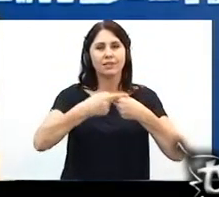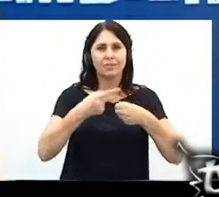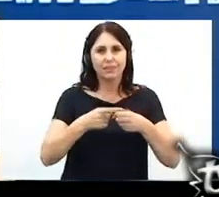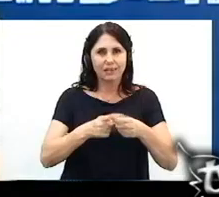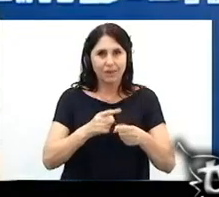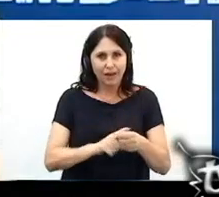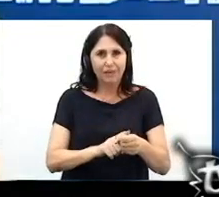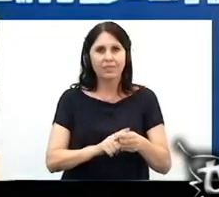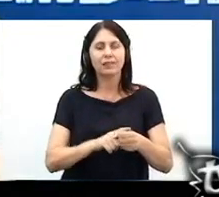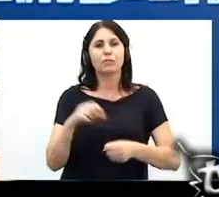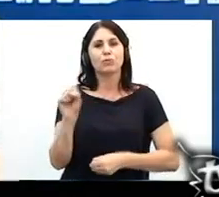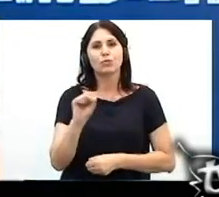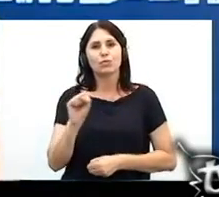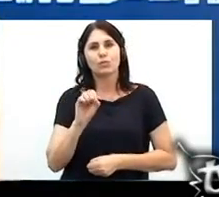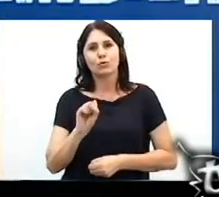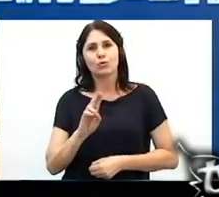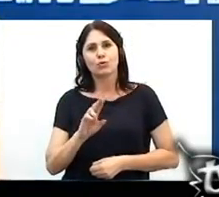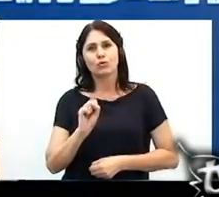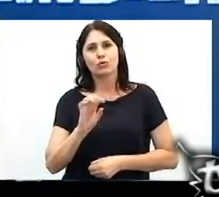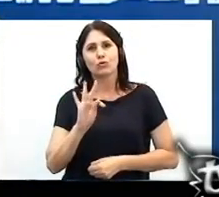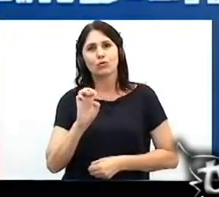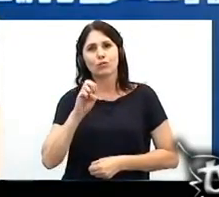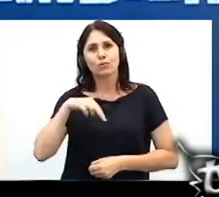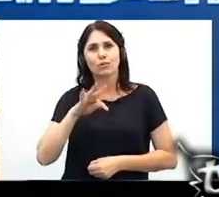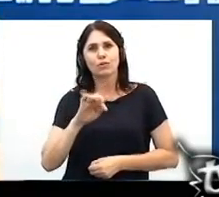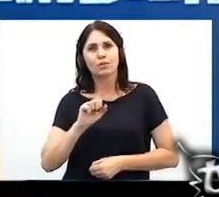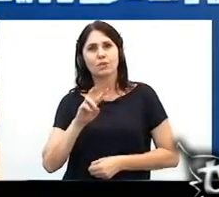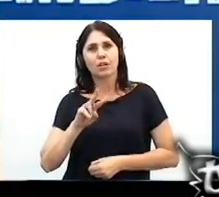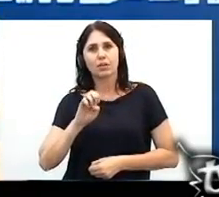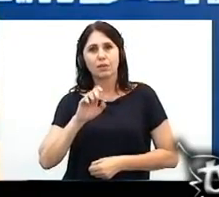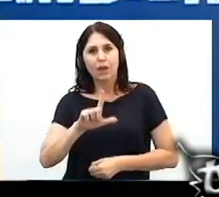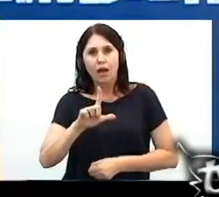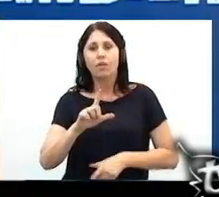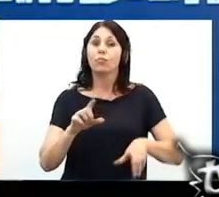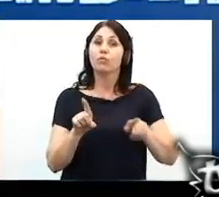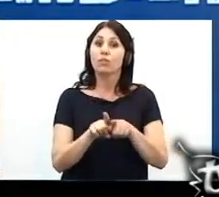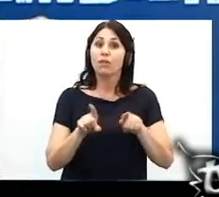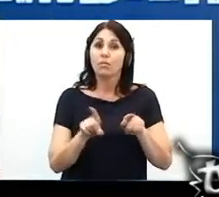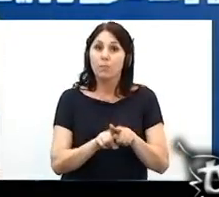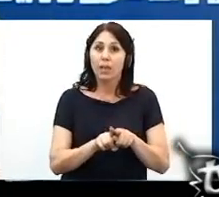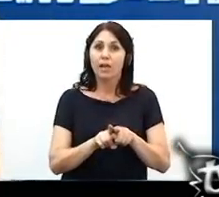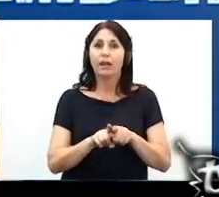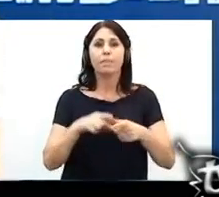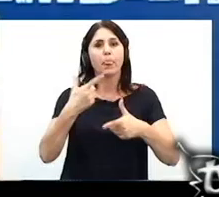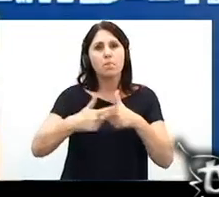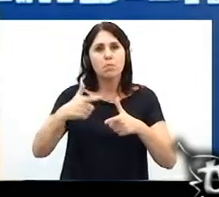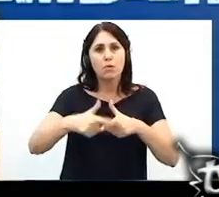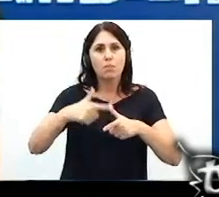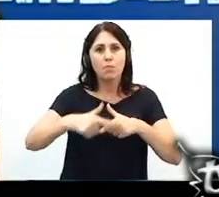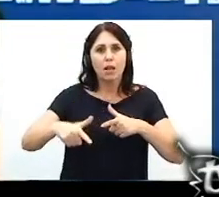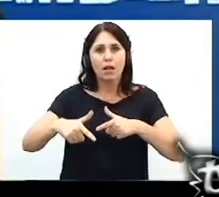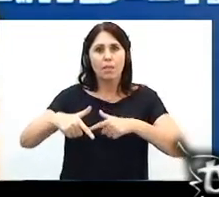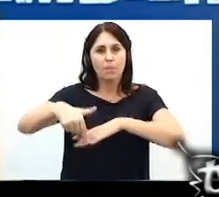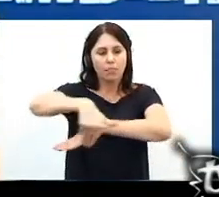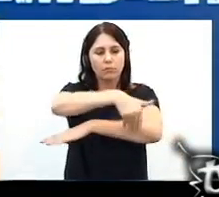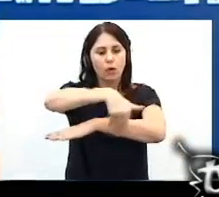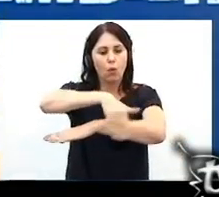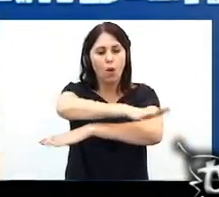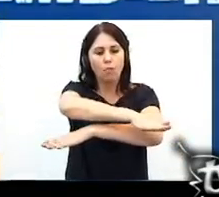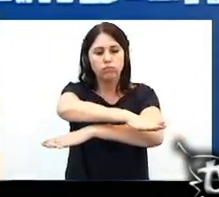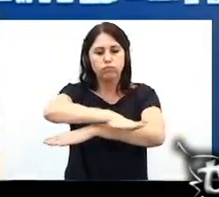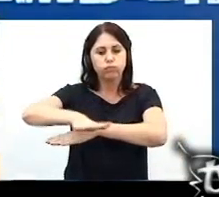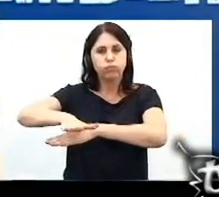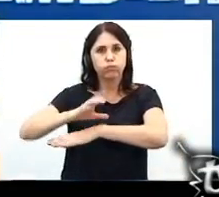poluição ambiental gerada pelo grande número de automóveis nas cidades. Então, sobre esse tema, a gente vai estar falando a partir de agora, a questão